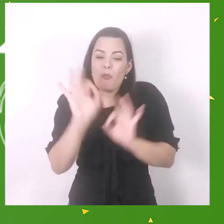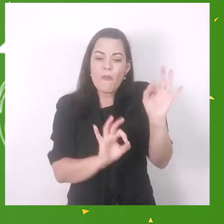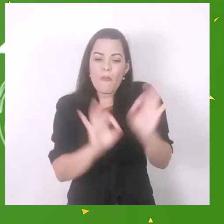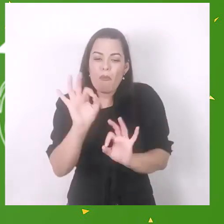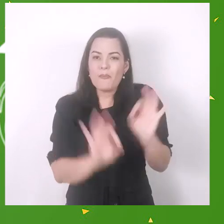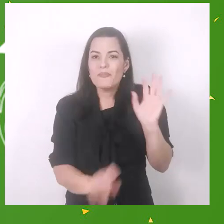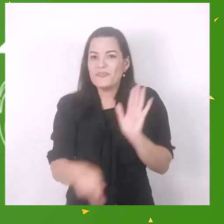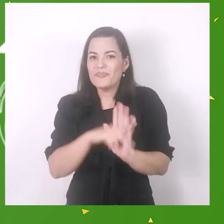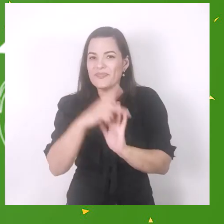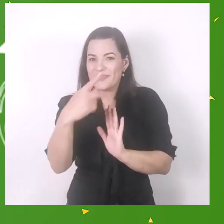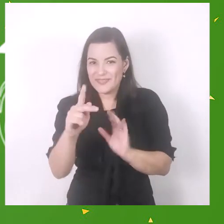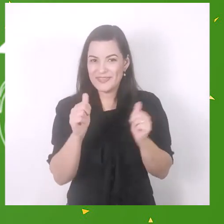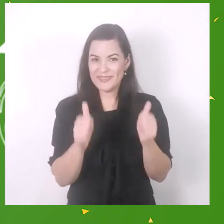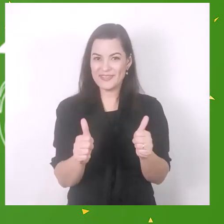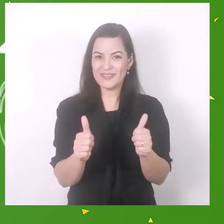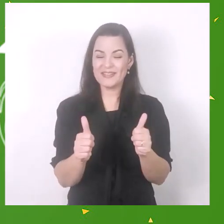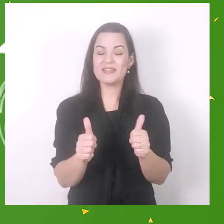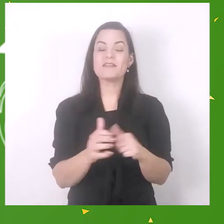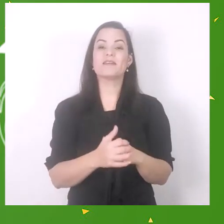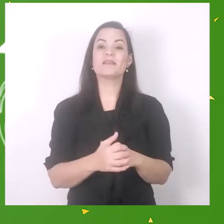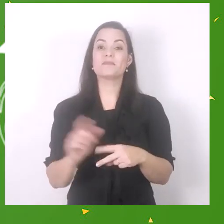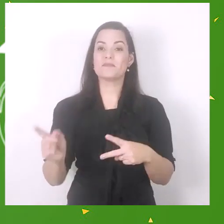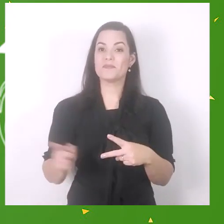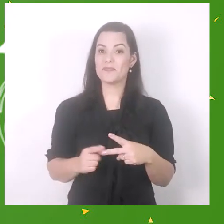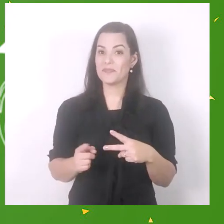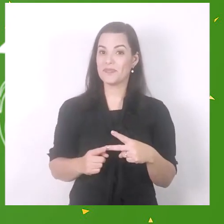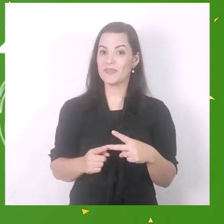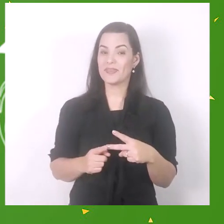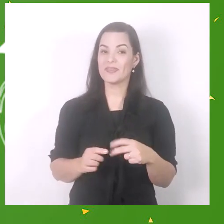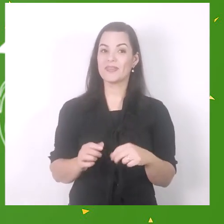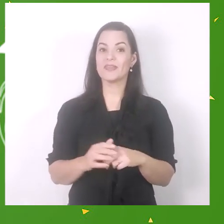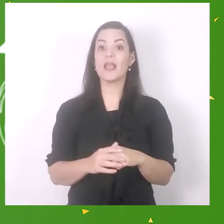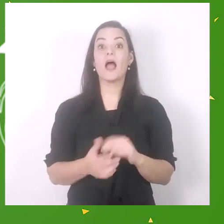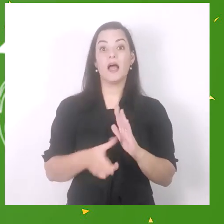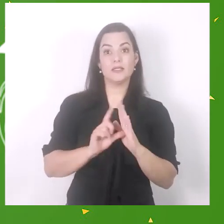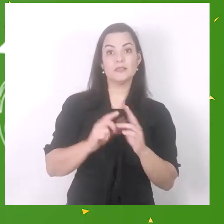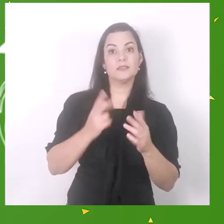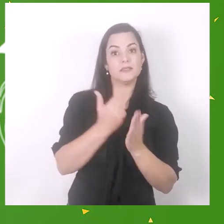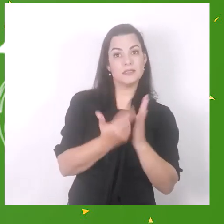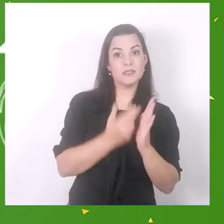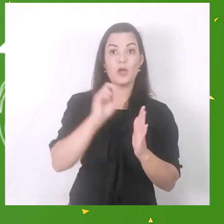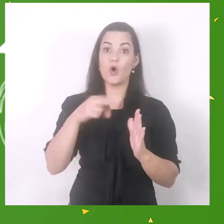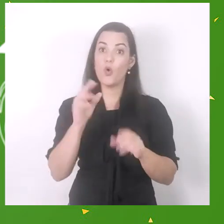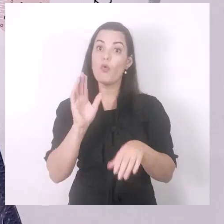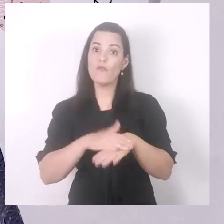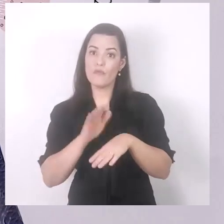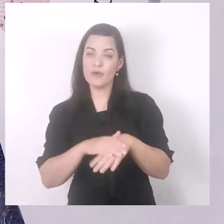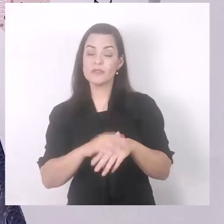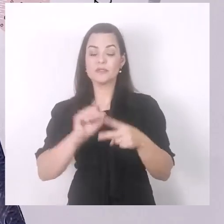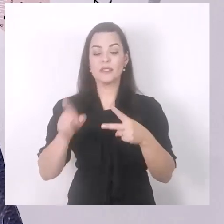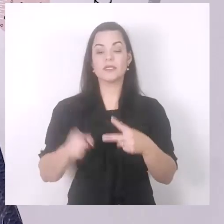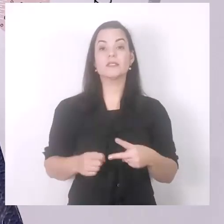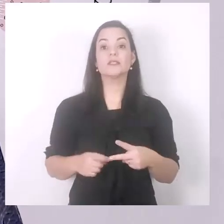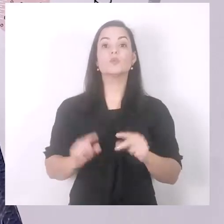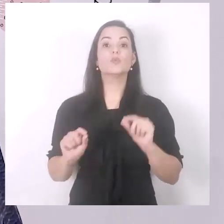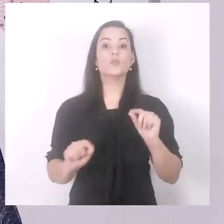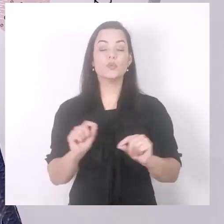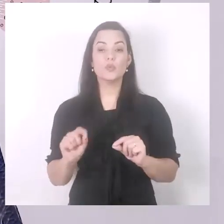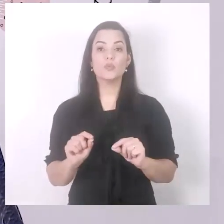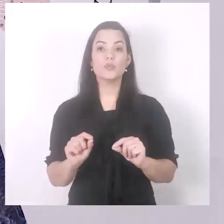é todinho seu, tá bom? Desenha ou constrói. E a segunda parte, que é